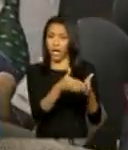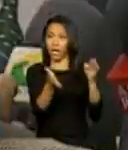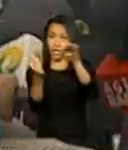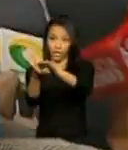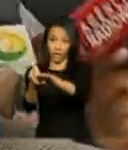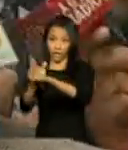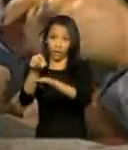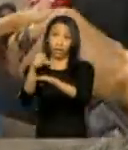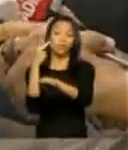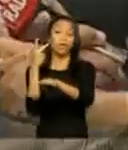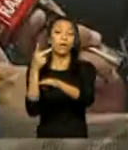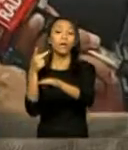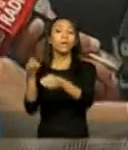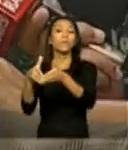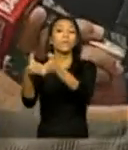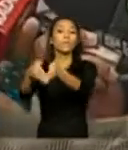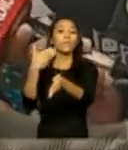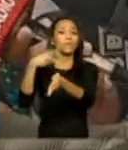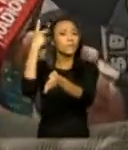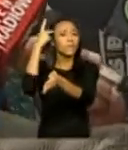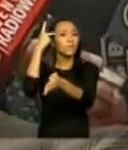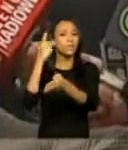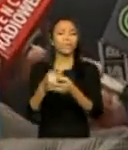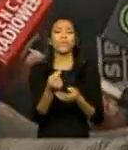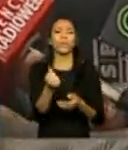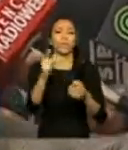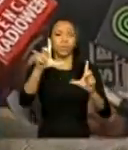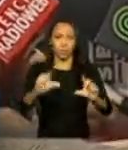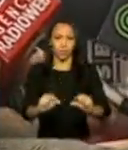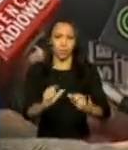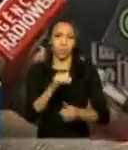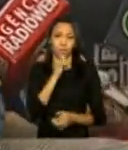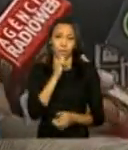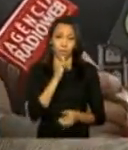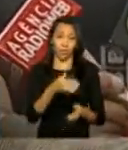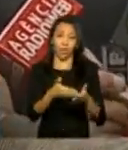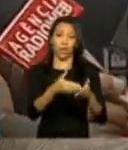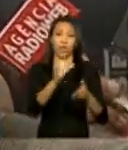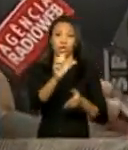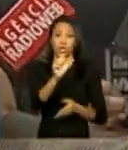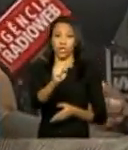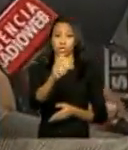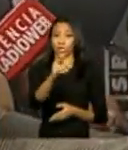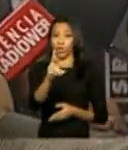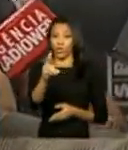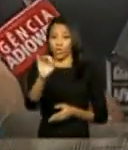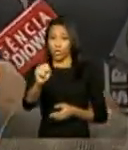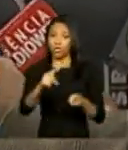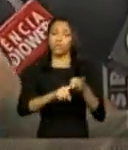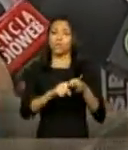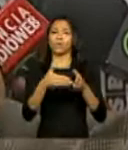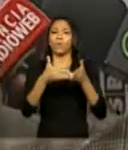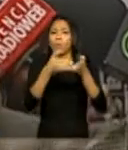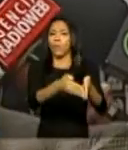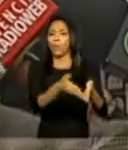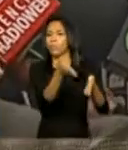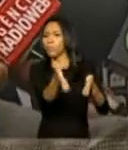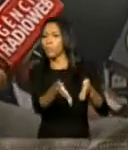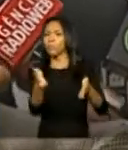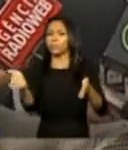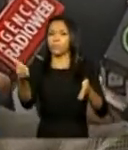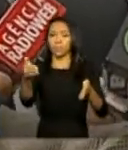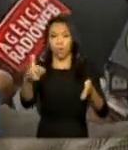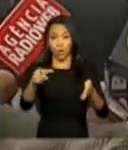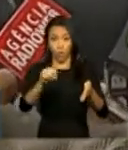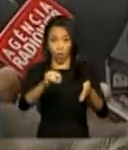para quanto? Se nós sairmos com a soja de Sorriso ou de Lucas do Rio Verde ou de outra, Sapezal, por exemplo,